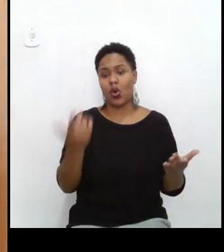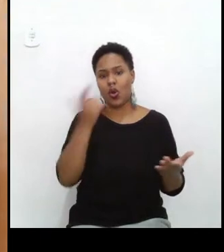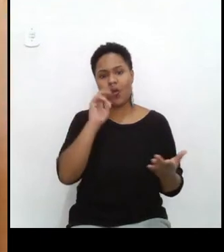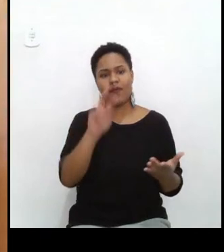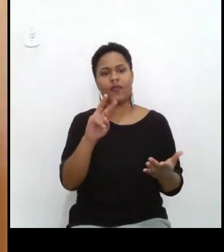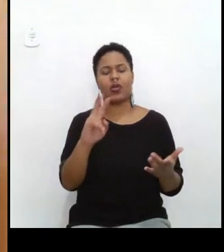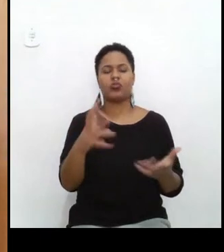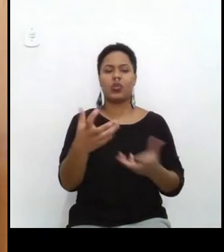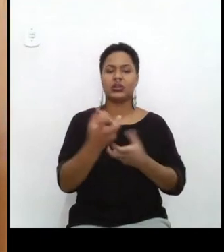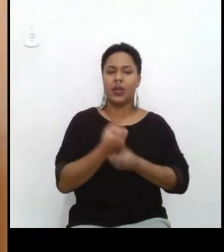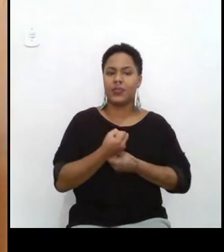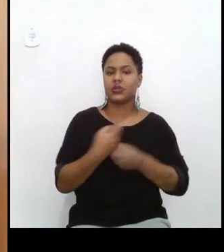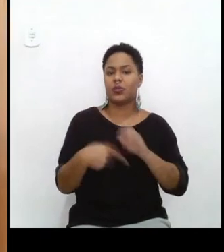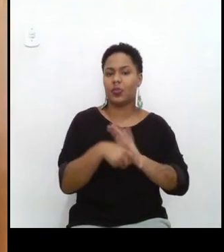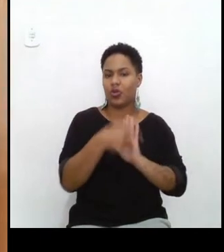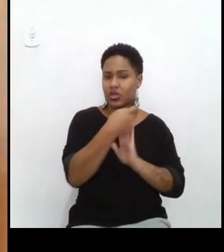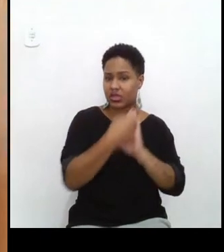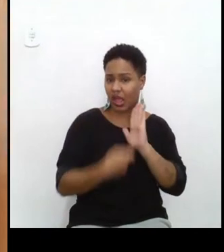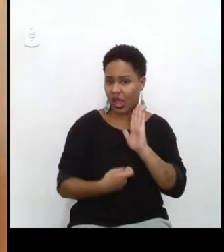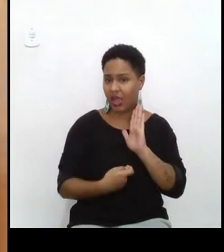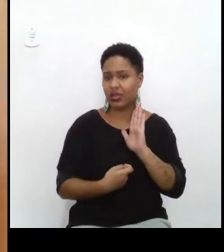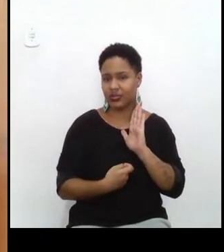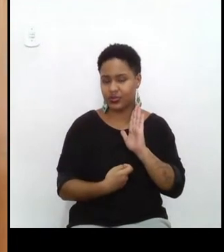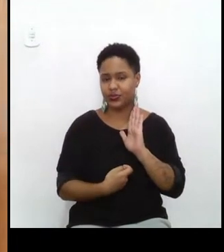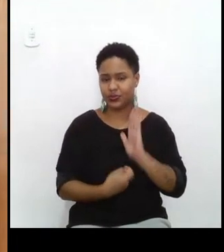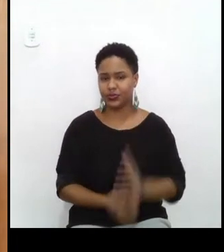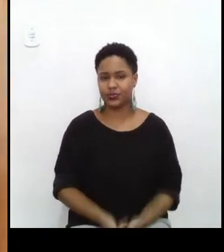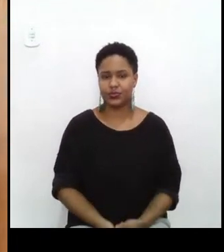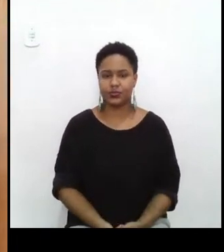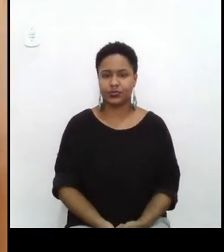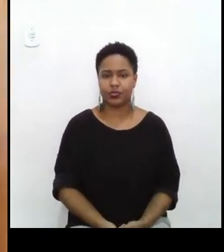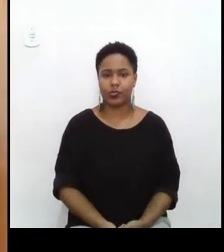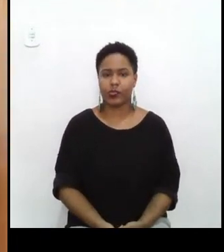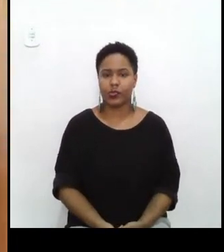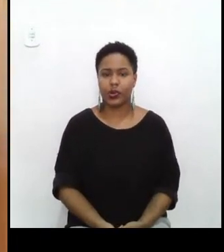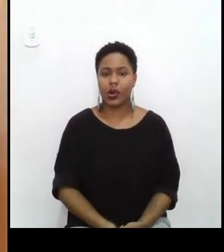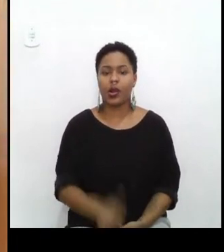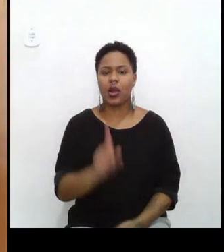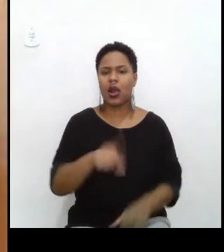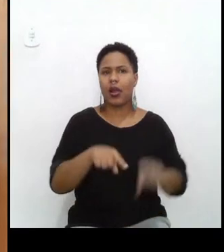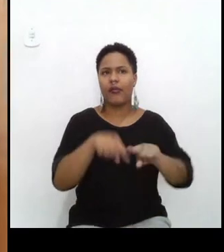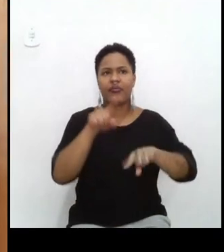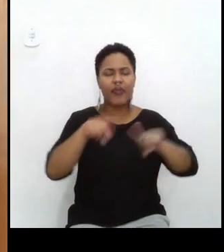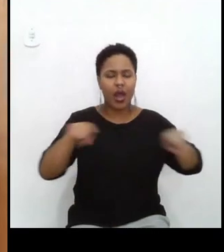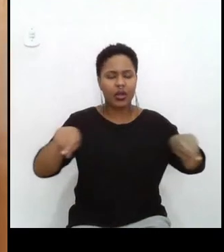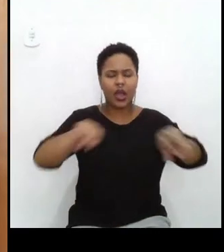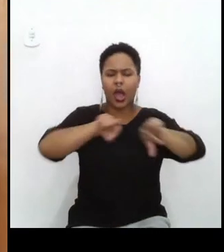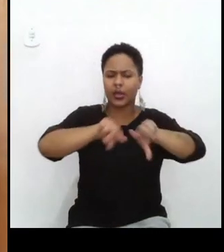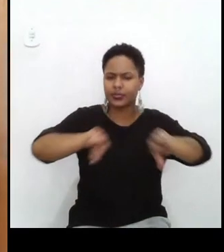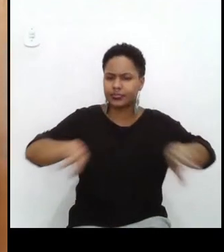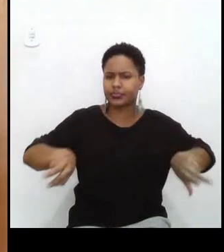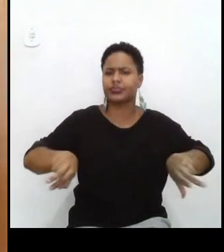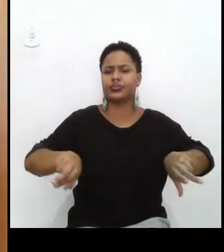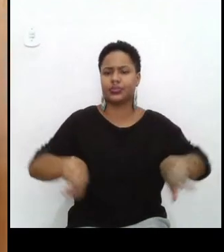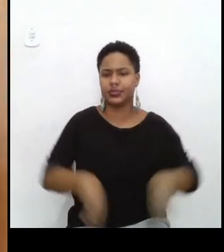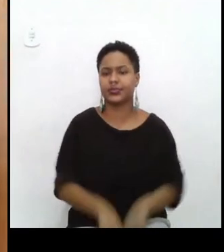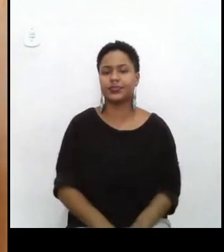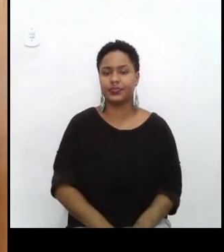não é questão de diverso material eh Hamburgo